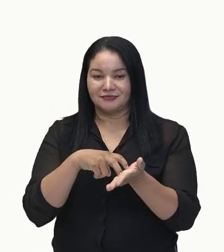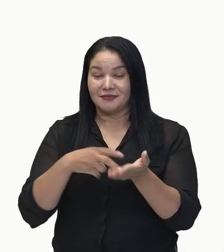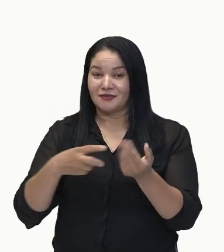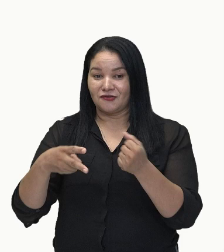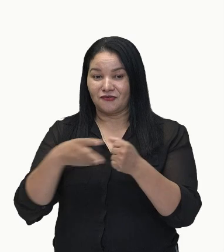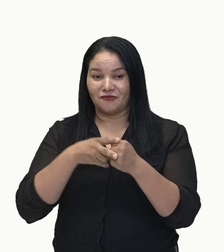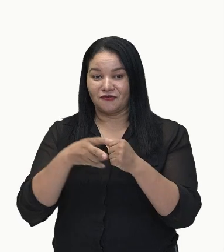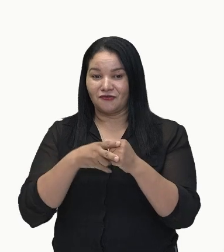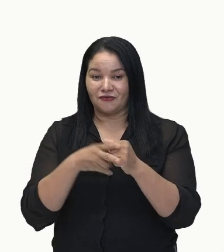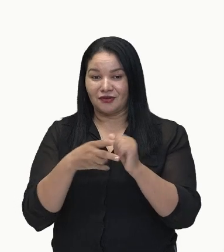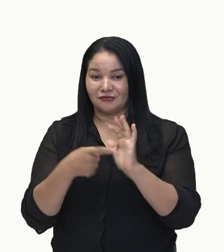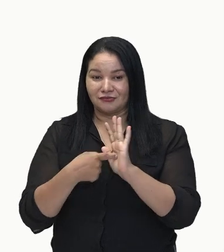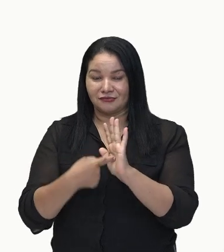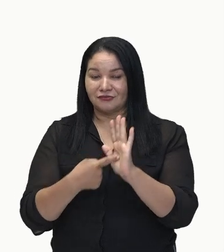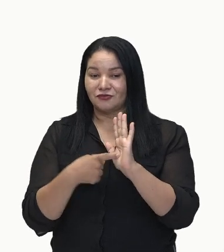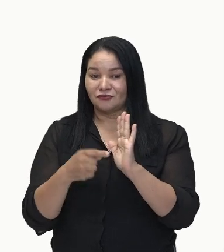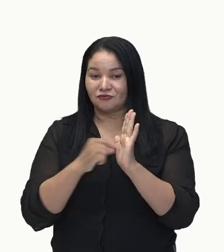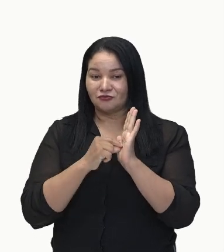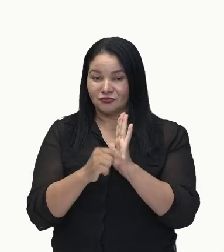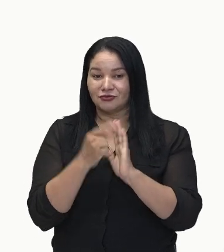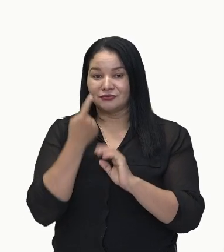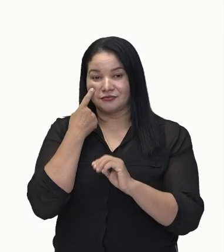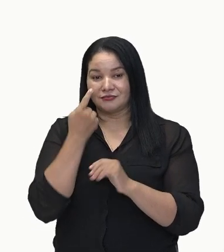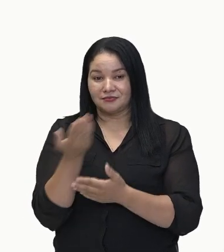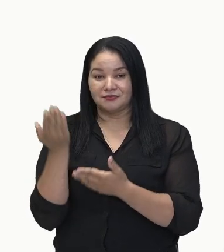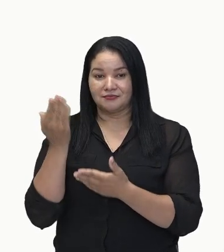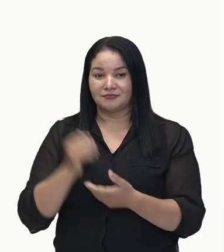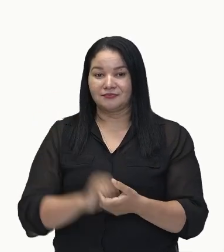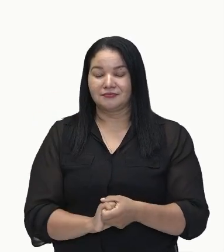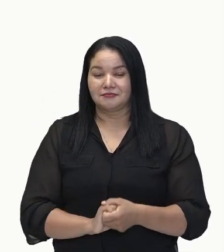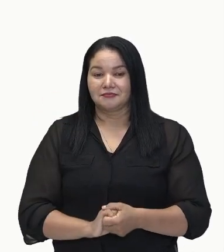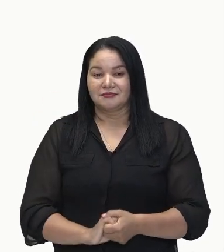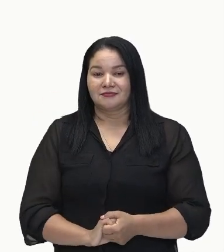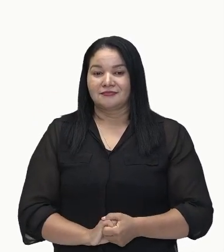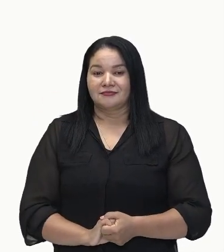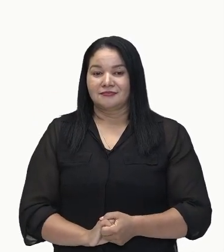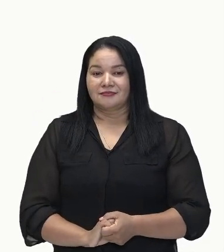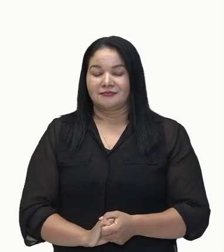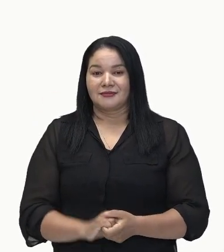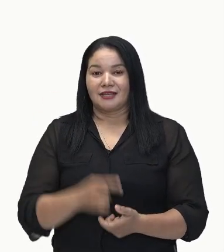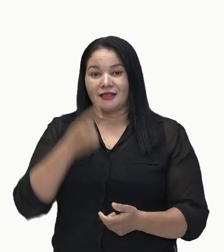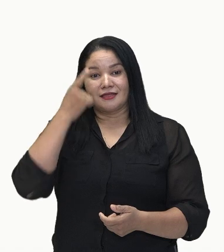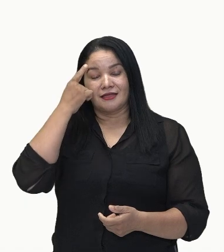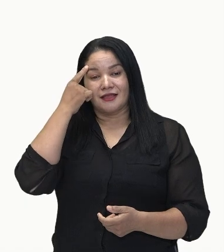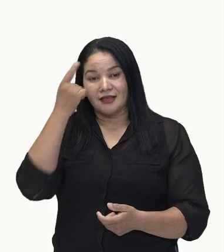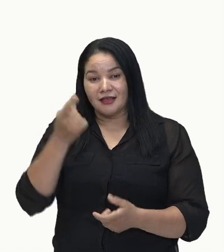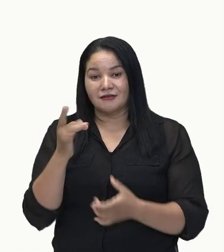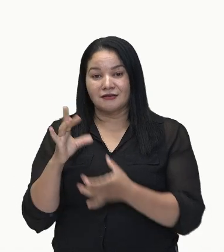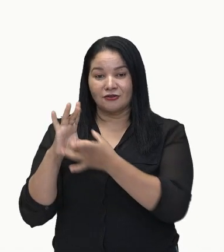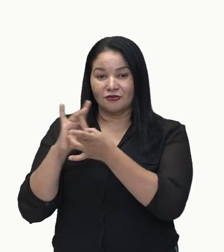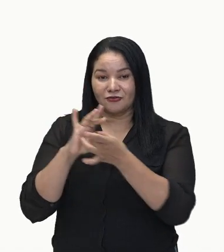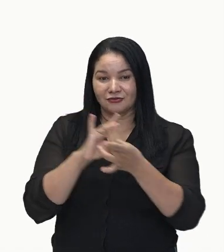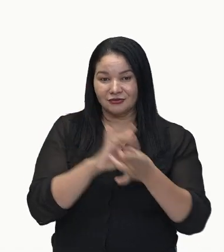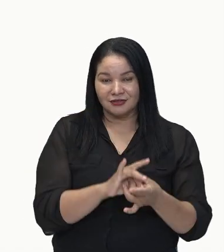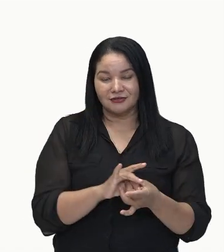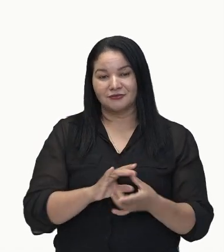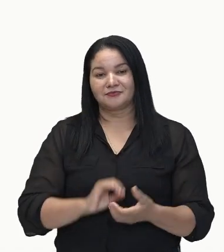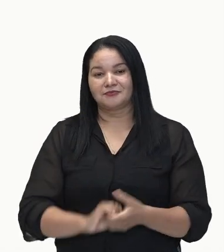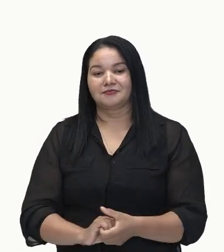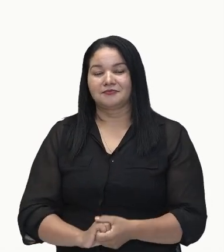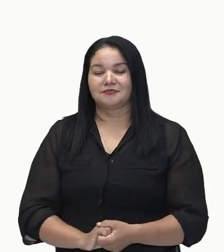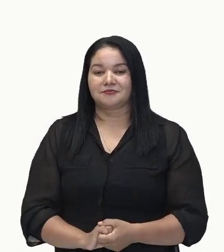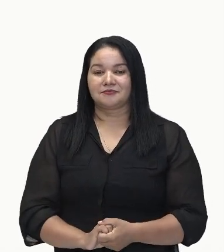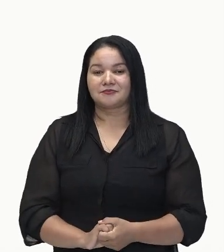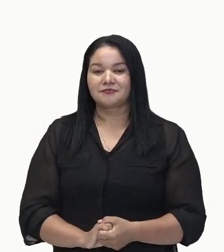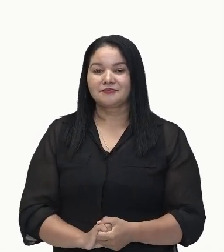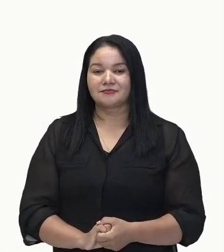destacado aqui, ó. Vamos relembrar aqui o conceito. Olha só o conceito que nós indicamos aqui para